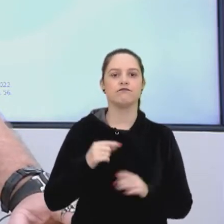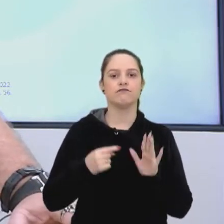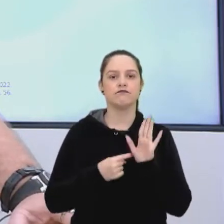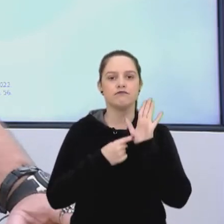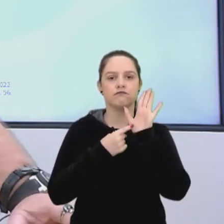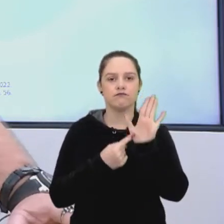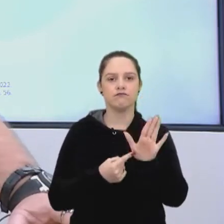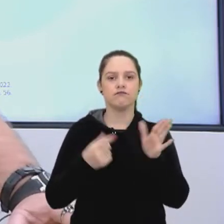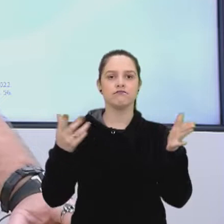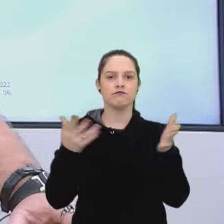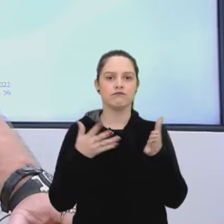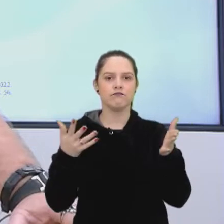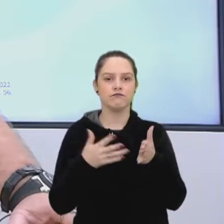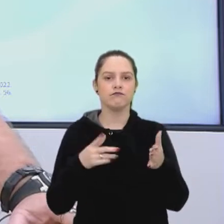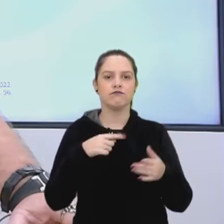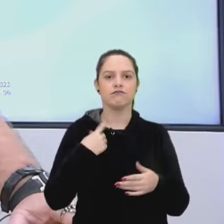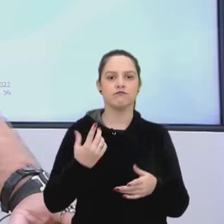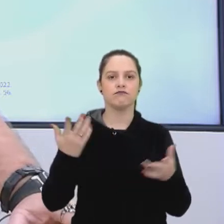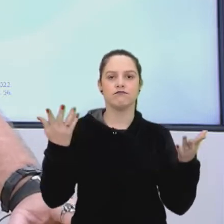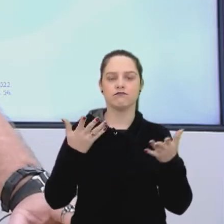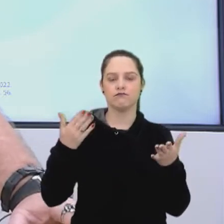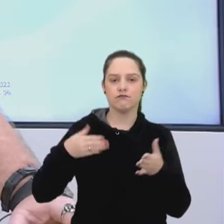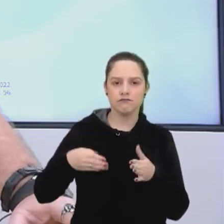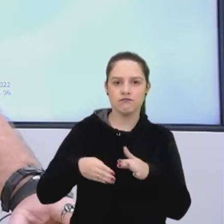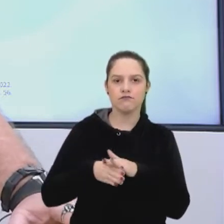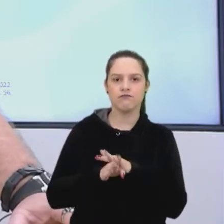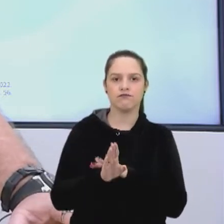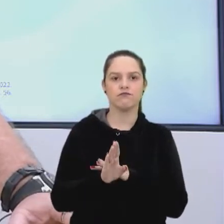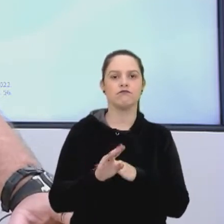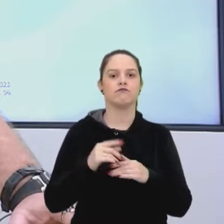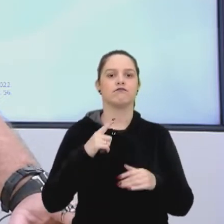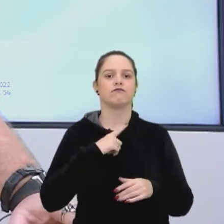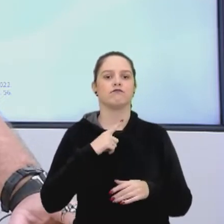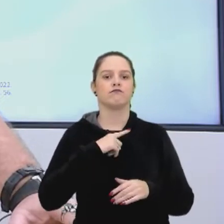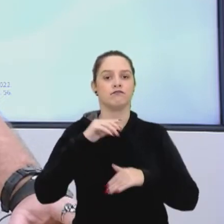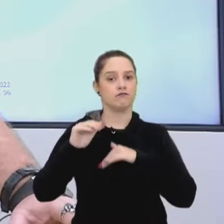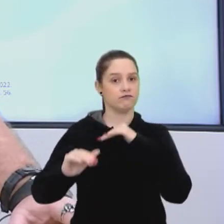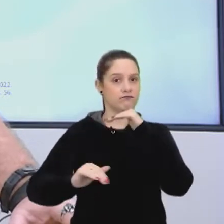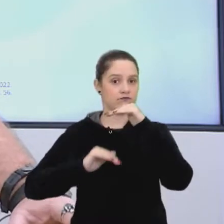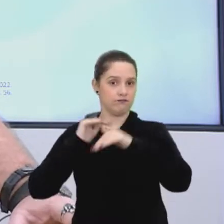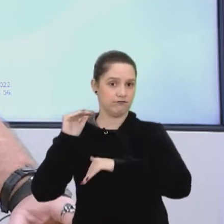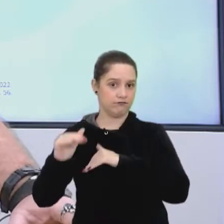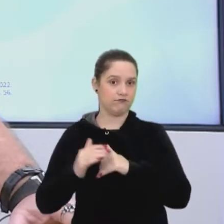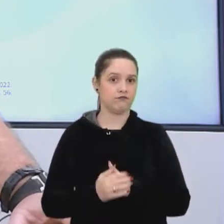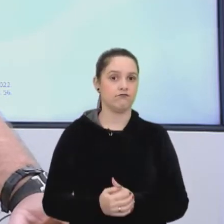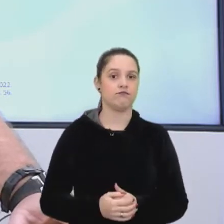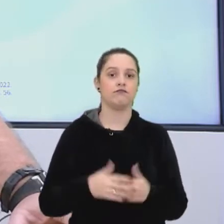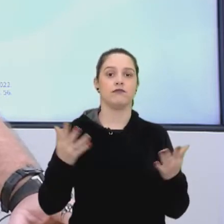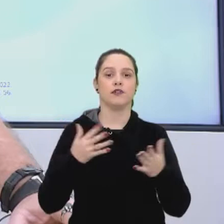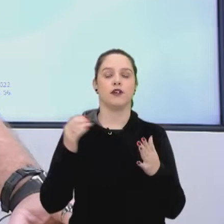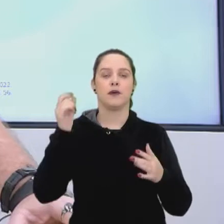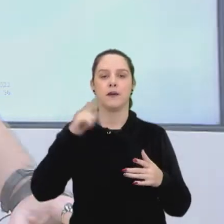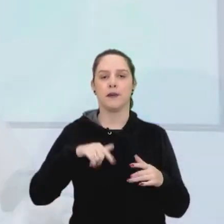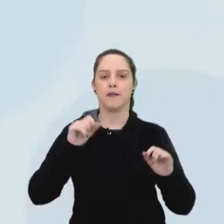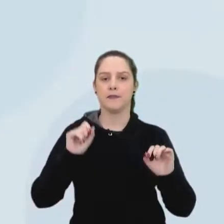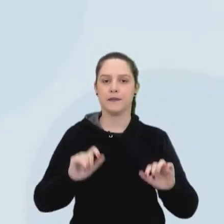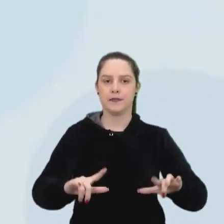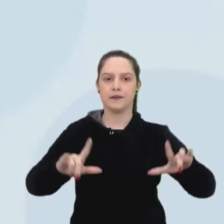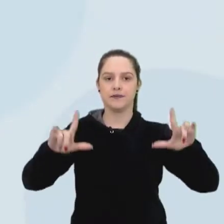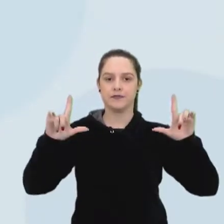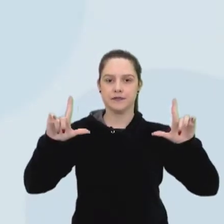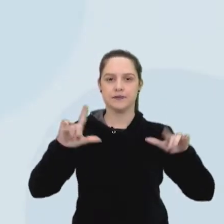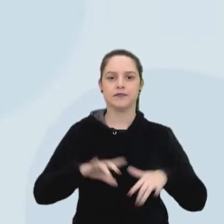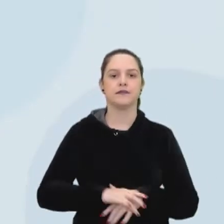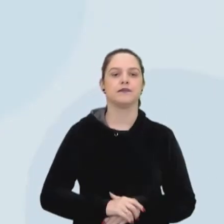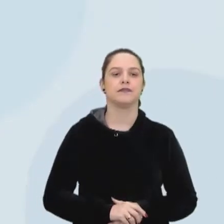aí 2 aulas de introdução e agora vamos entrar aí para o desenvolvimento. Vamos lá para a próxima tela que a gente vai ver aí as habilidades